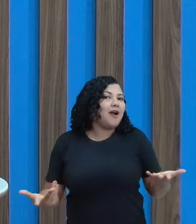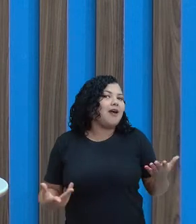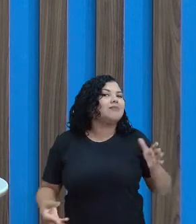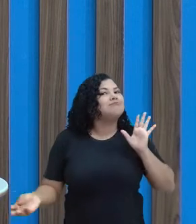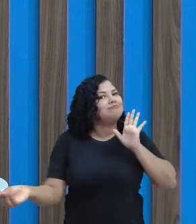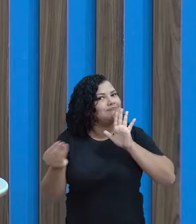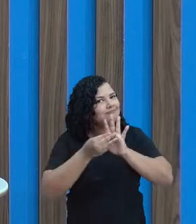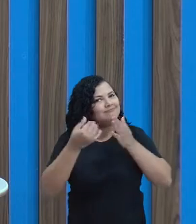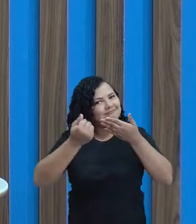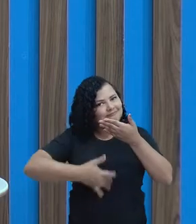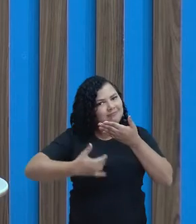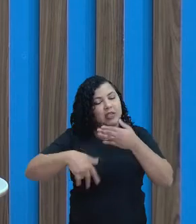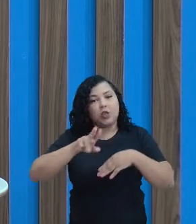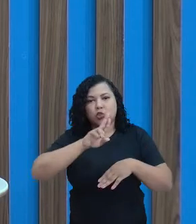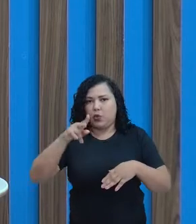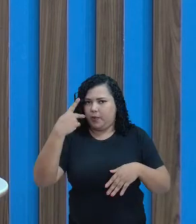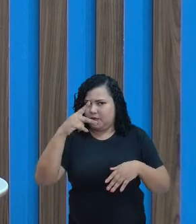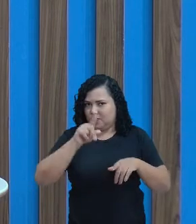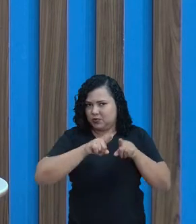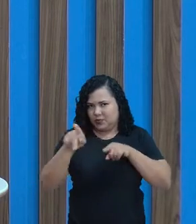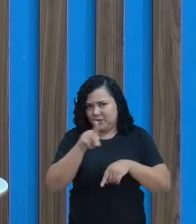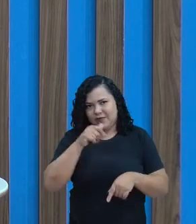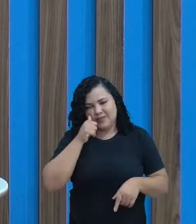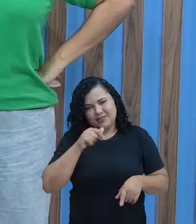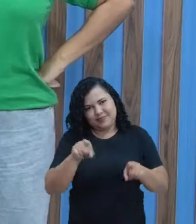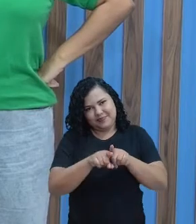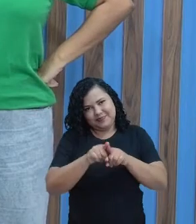o nome da professora, tá certo? E a gente vai conversando.